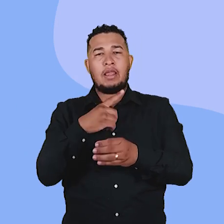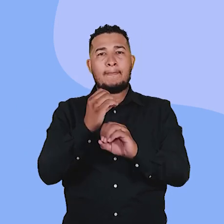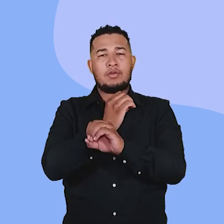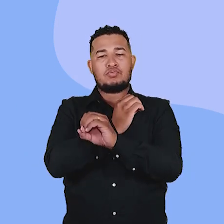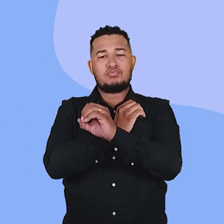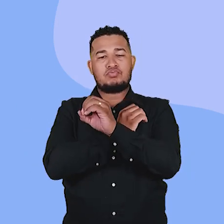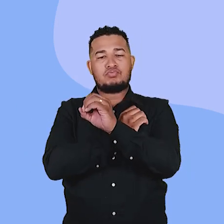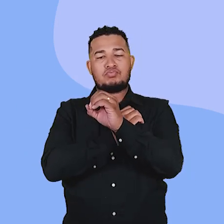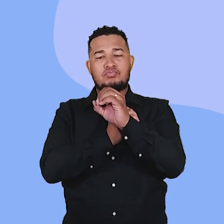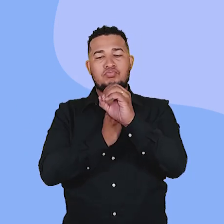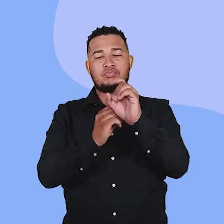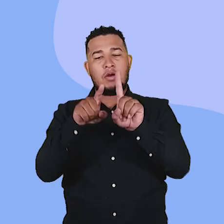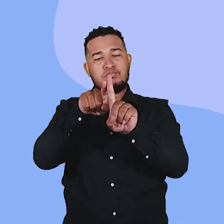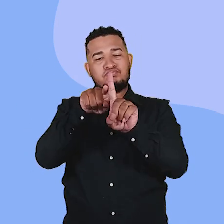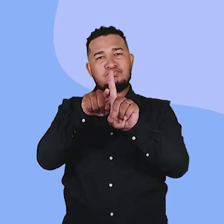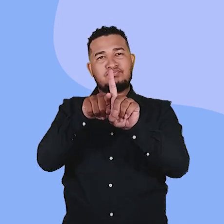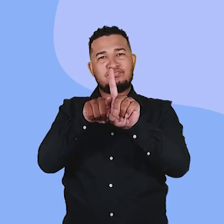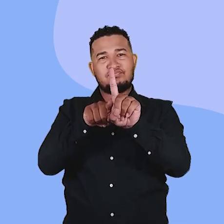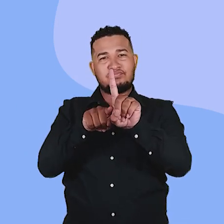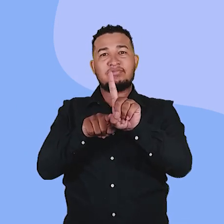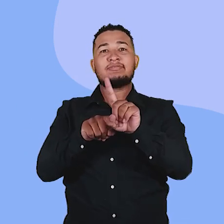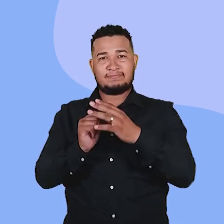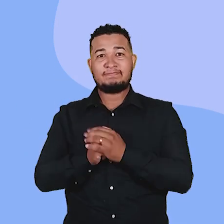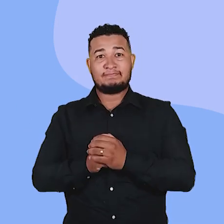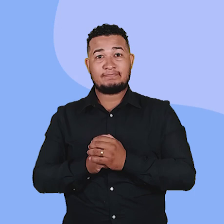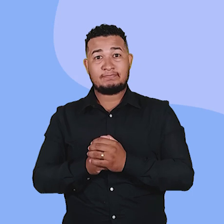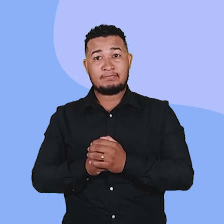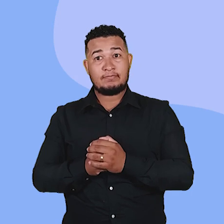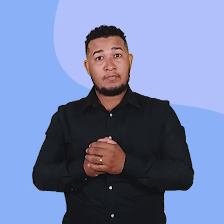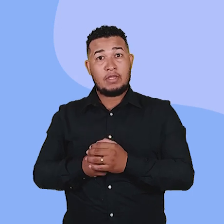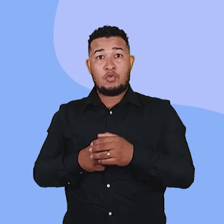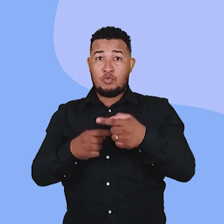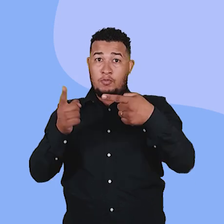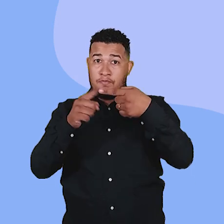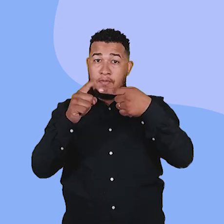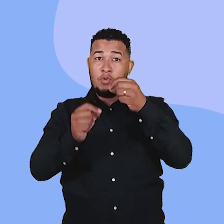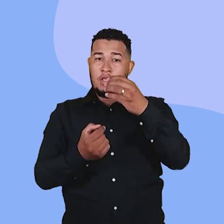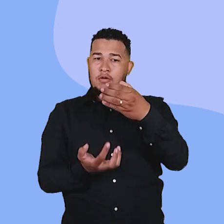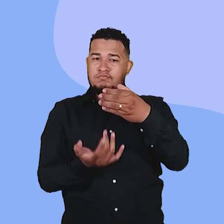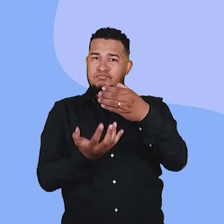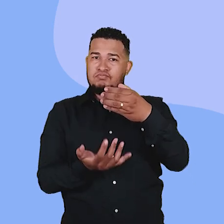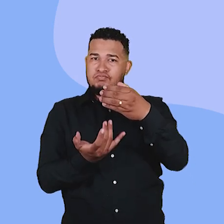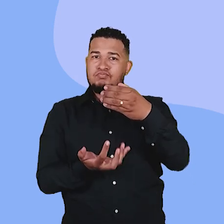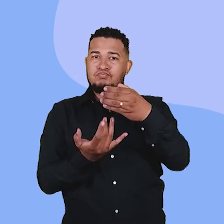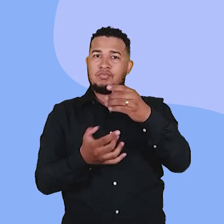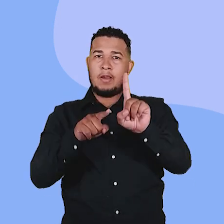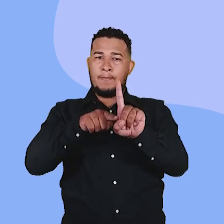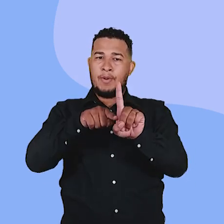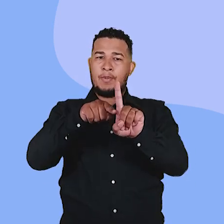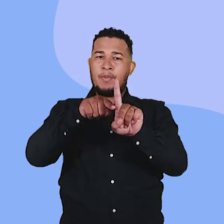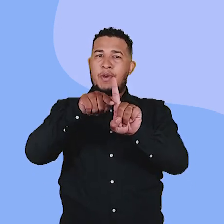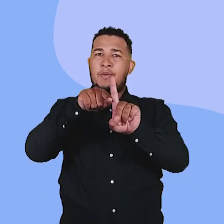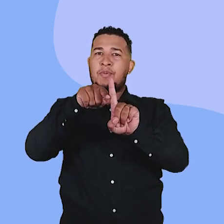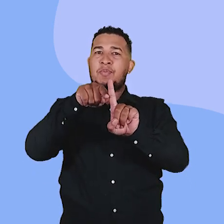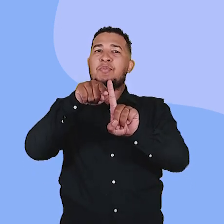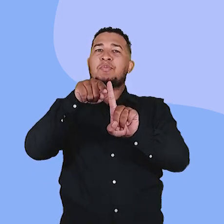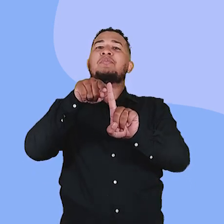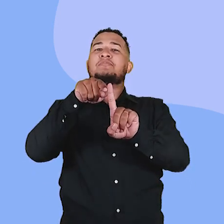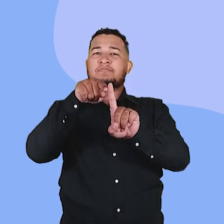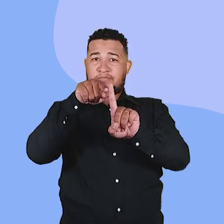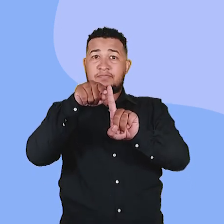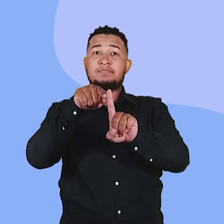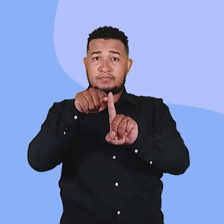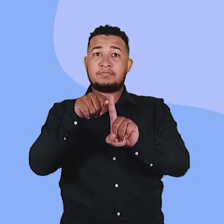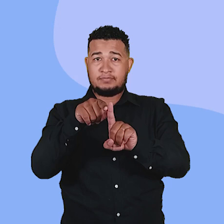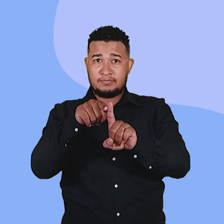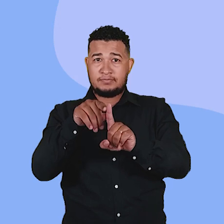sua velocidade diminuída. No meu primeiro exemplo, a chama está fazendo com que o calor... No meu primeiro exemplo, o